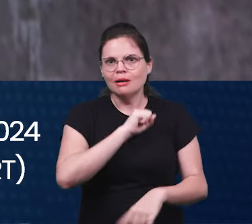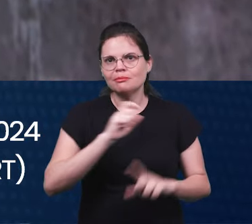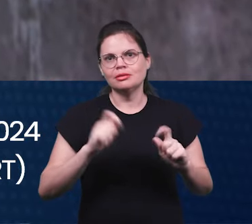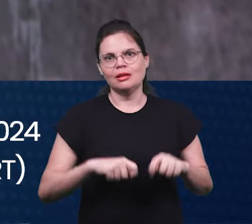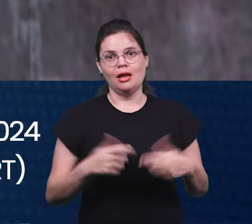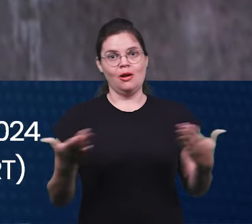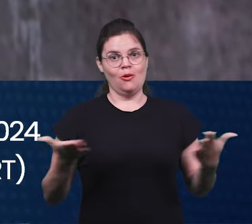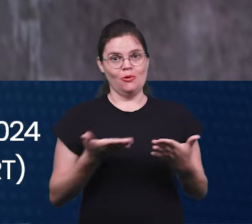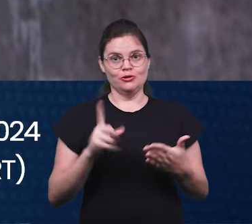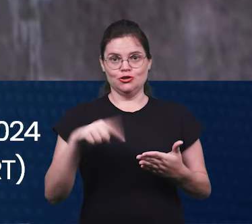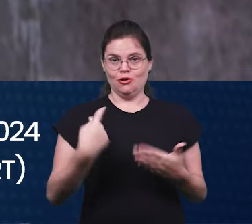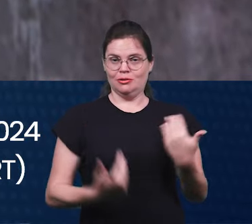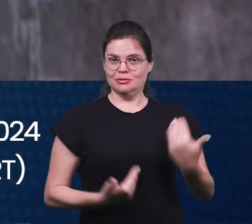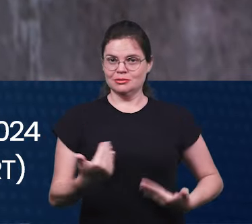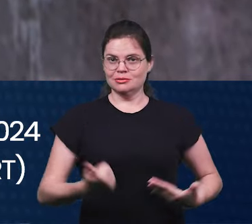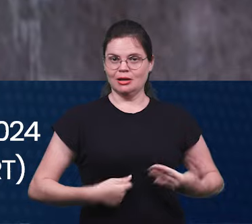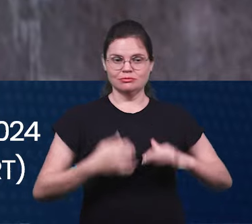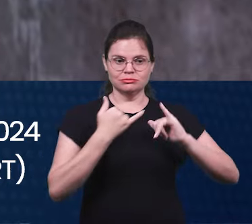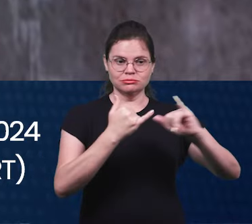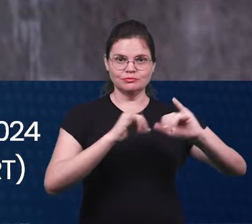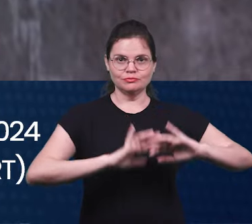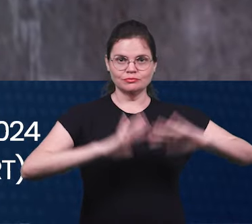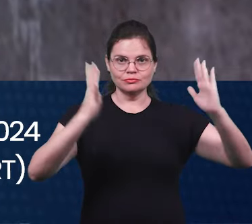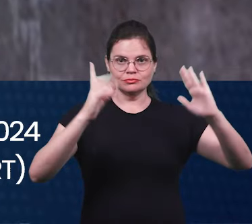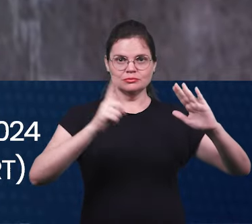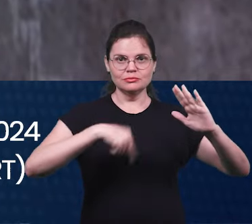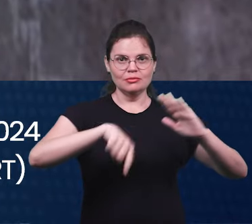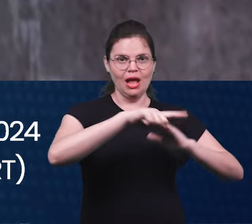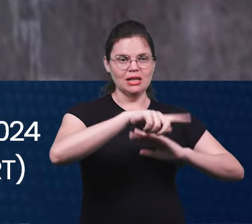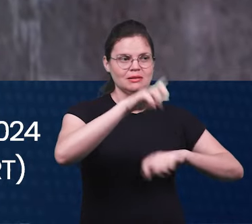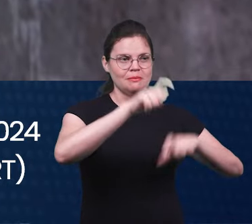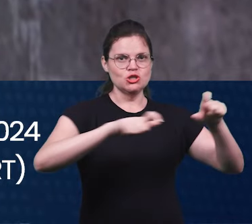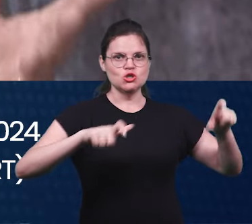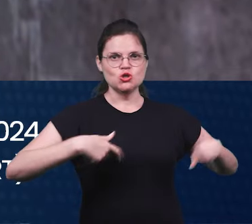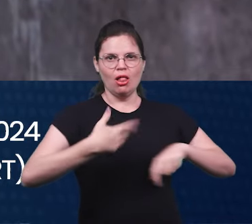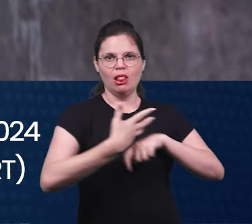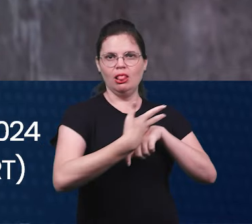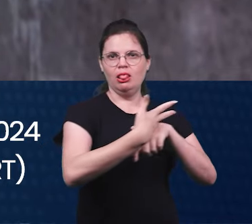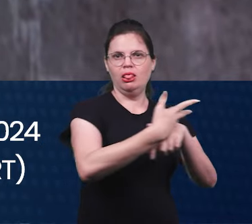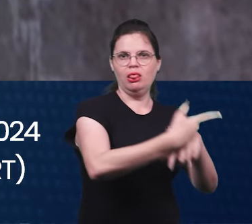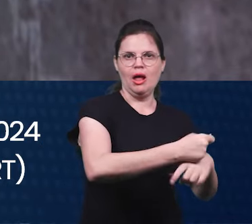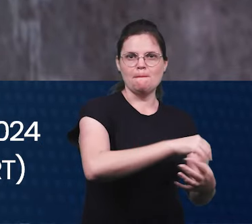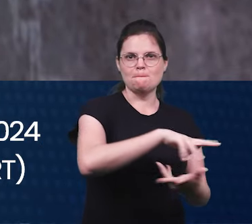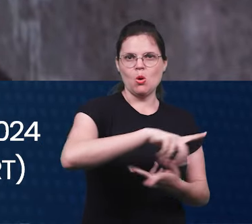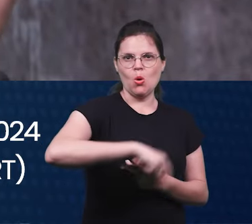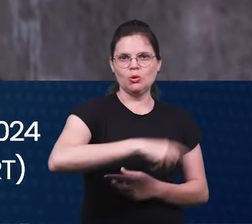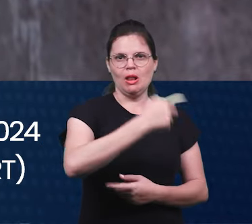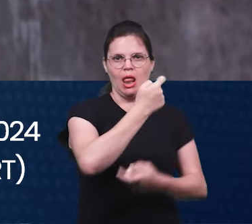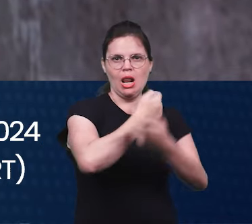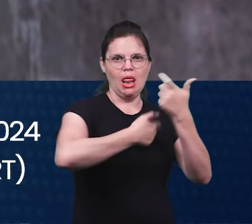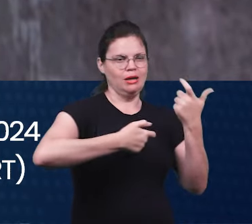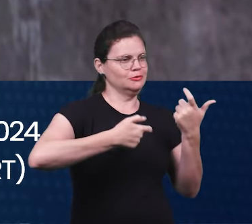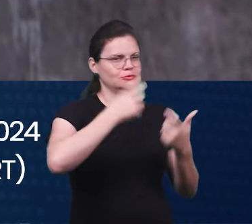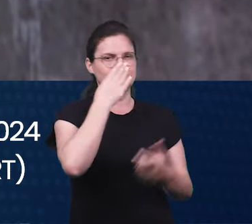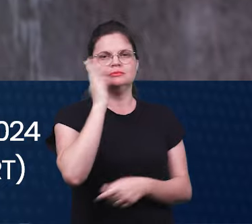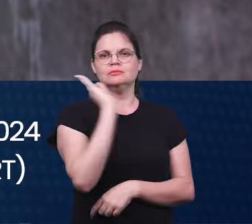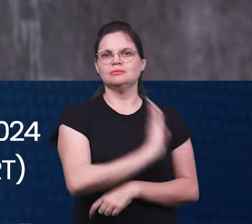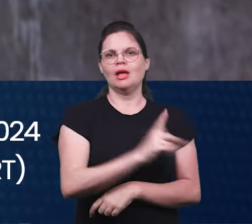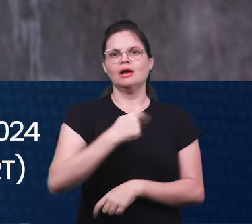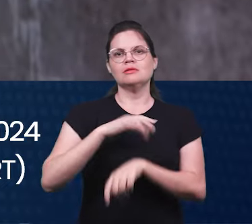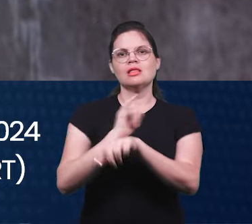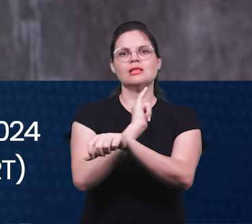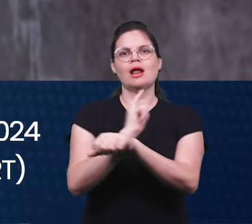se preparando para o trombeta e festa, nós não vamos nos influenciar por aquilo que os filósofos, por aquilo que o mundo está falando, mas nós